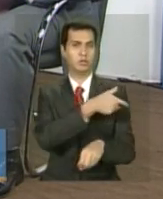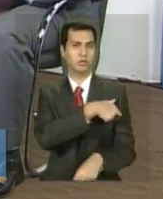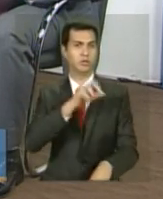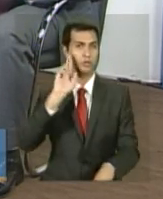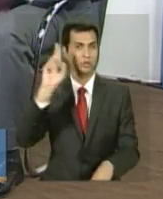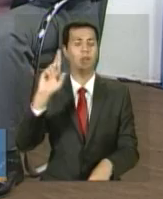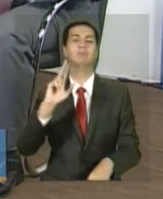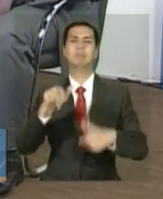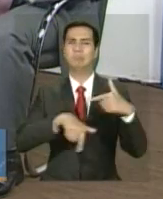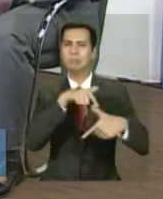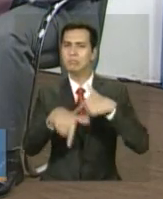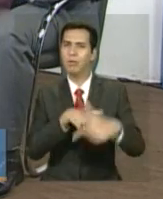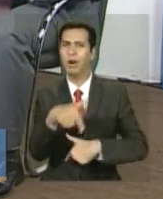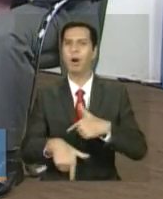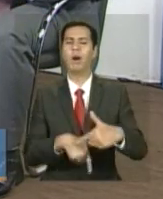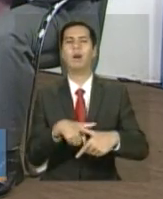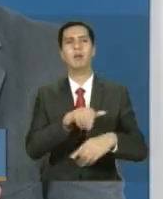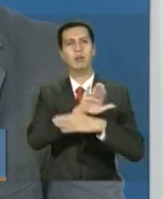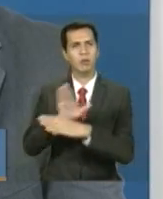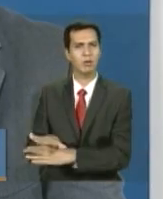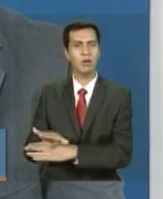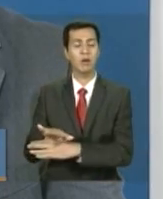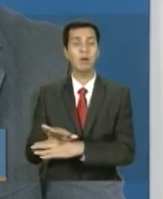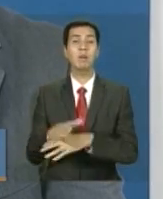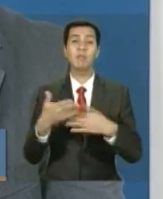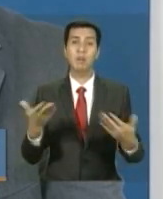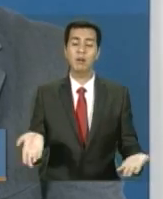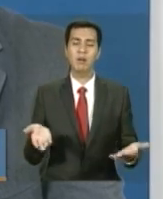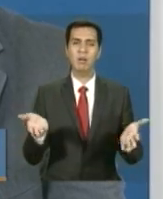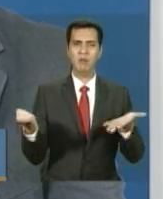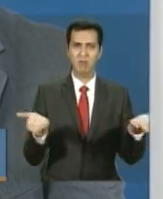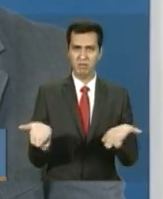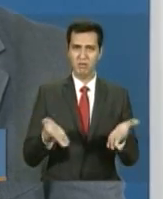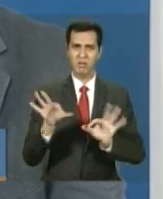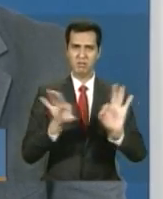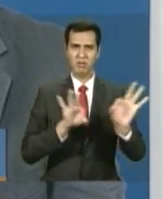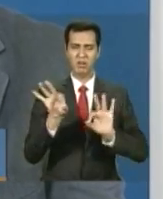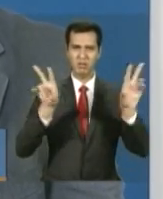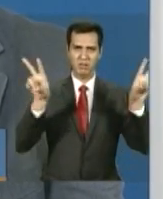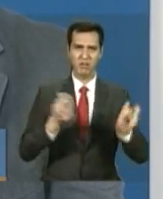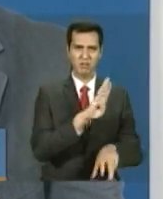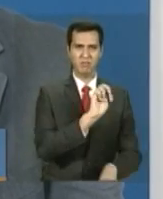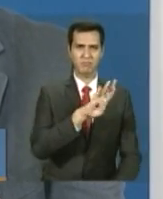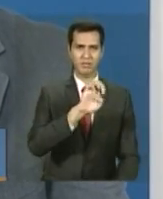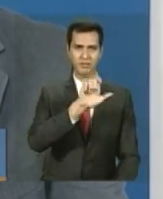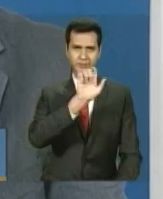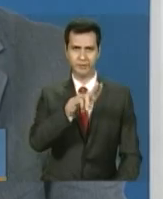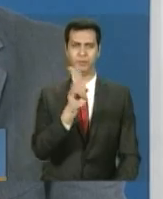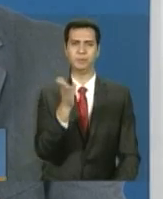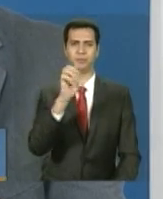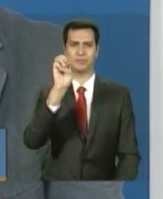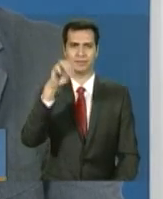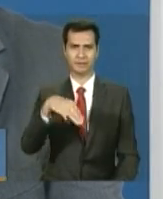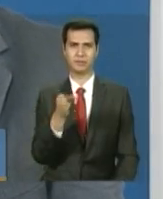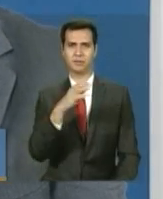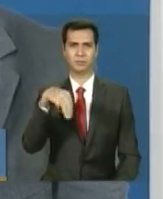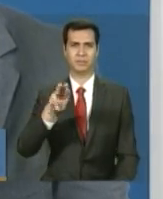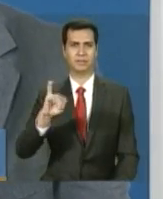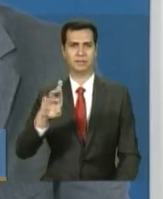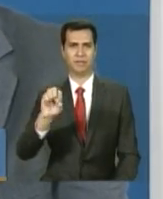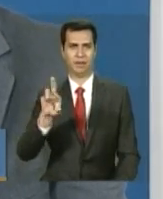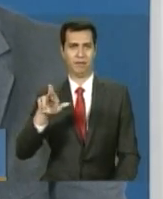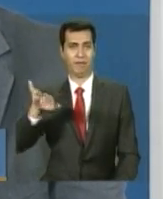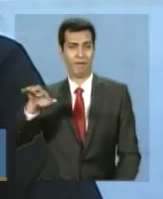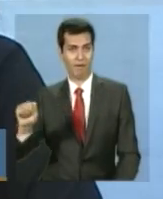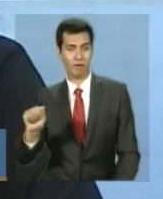tem que ser feito então pro Plano Brasil sem miséria o cadastro ele tem essa funcionalidade de identificação das famílias né e portanto é a porta